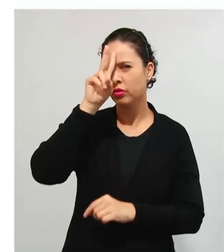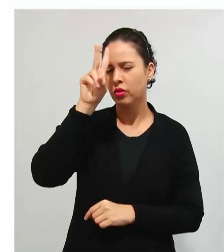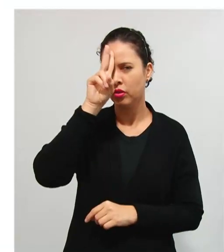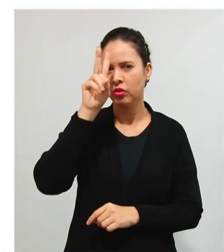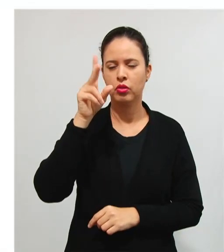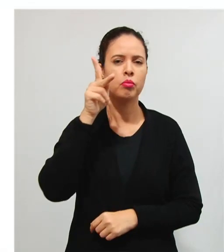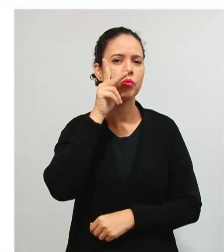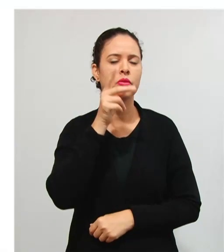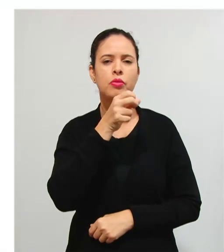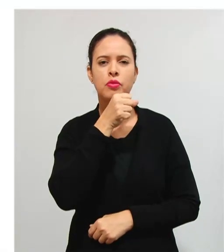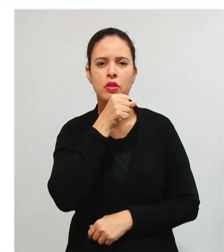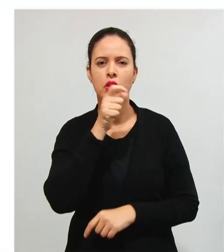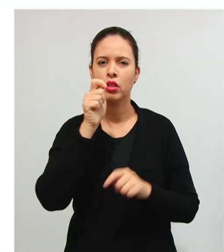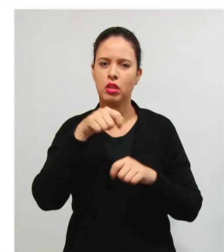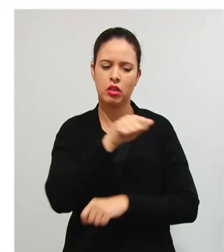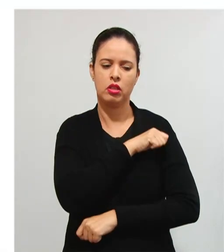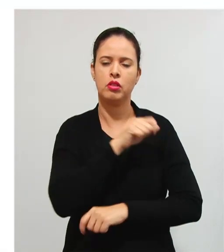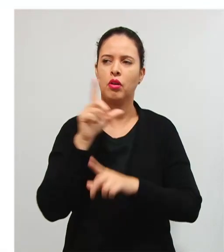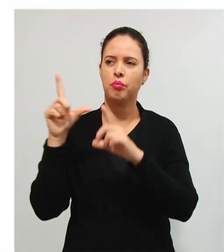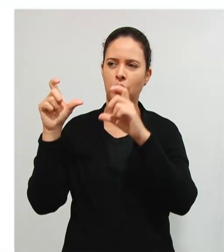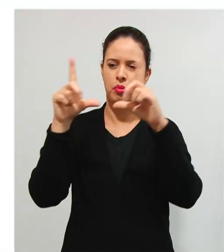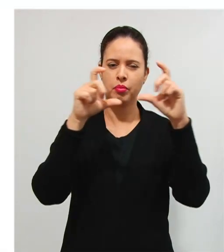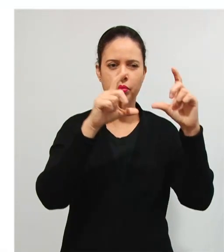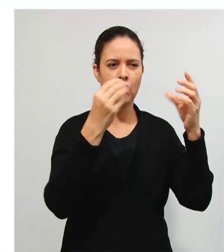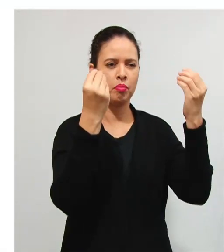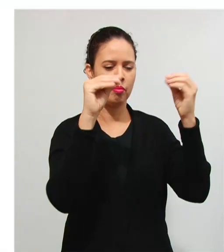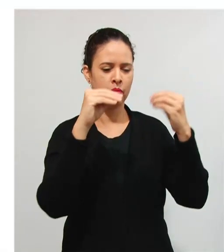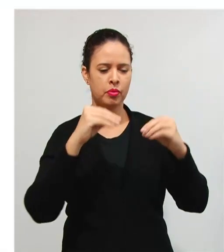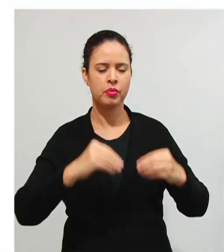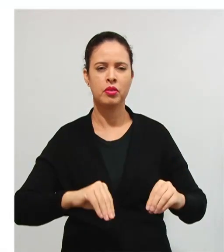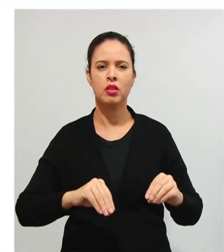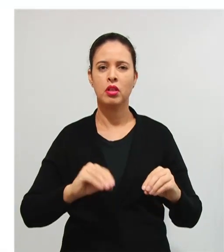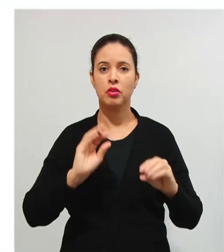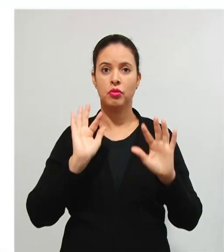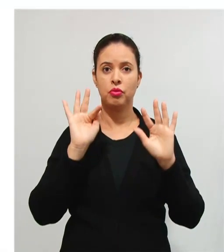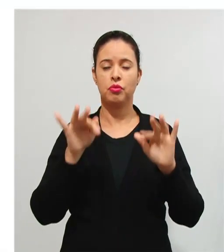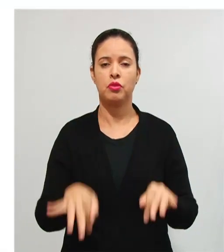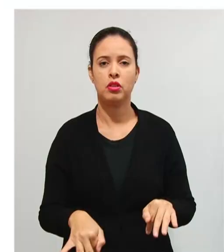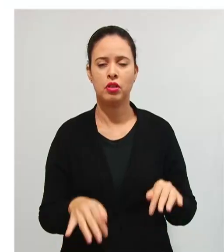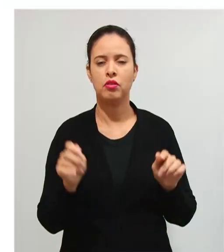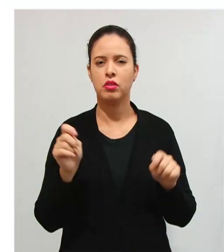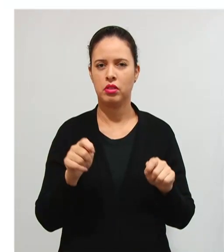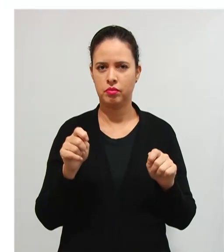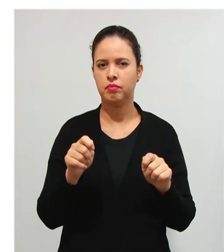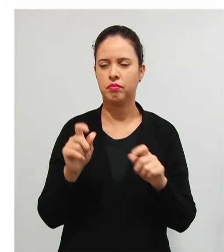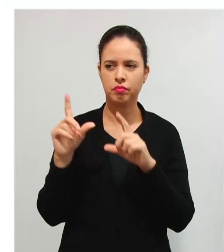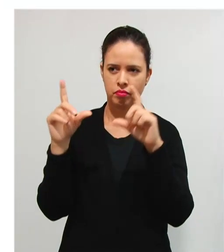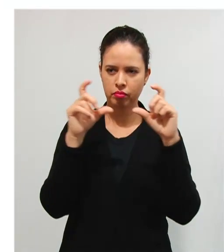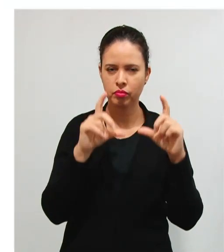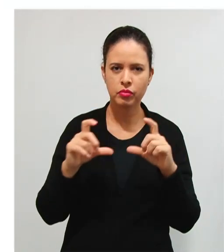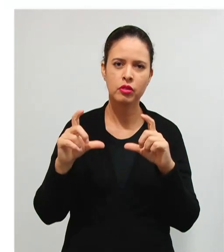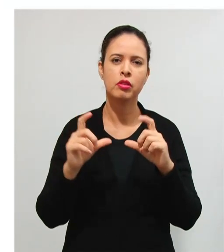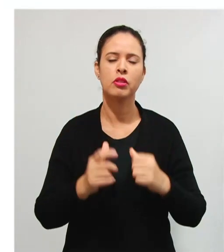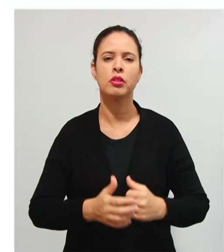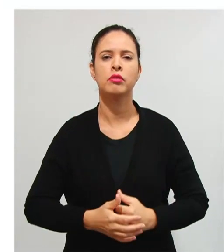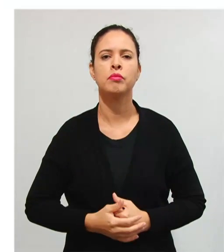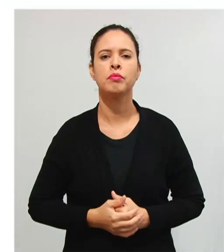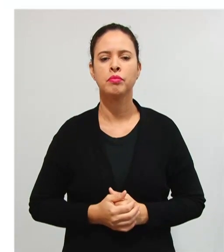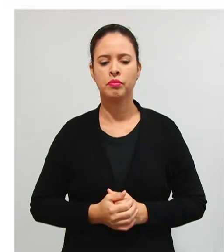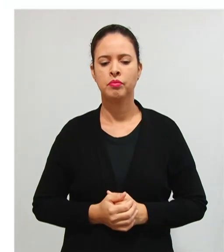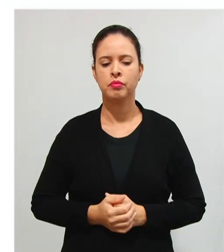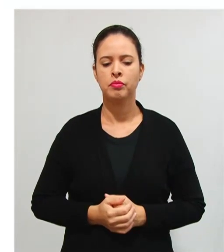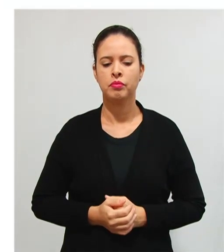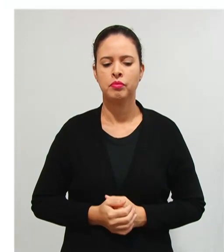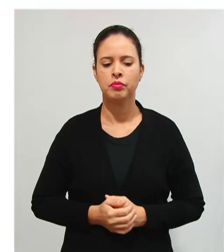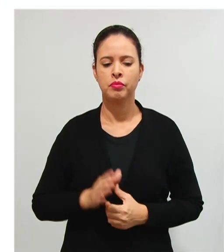foto e compartilhar isso. Ao final eu vou ter um mural com todos os pontos de Porto Velho, os pontos turísticos de Porto Velho. E